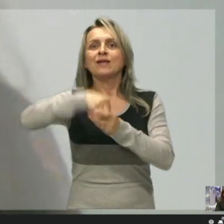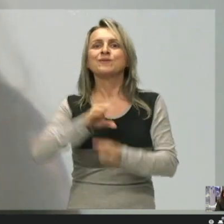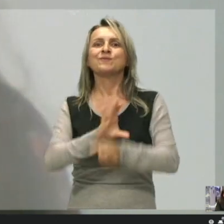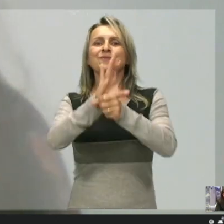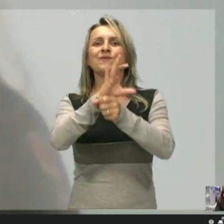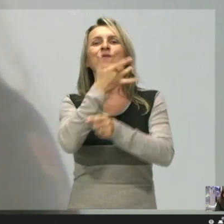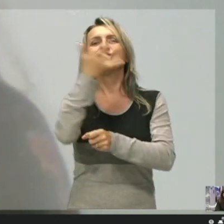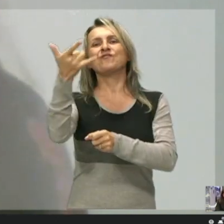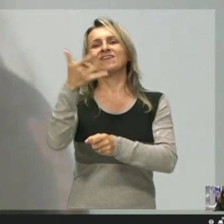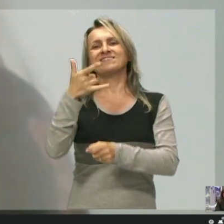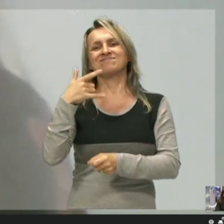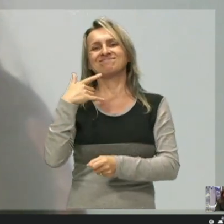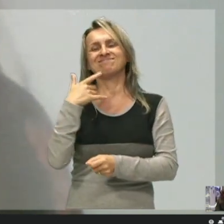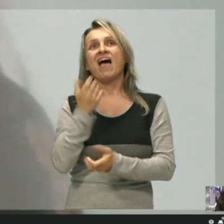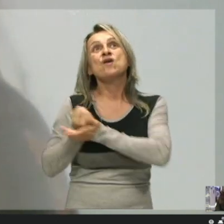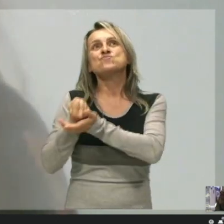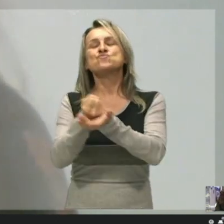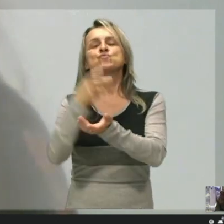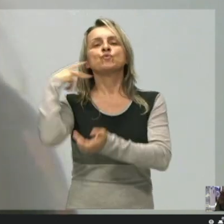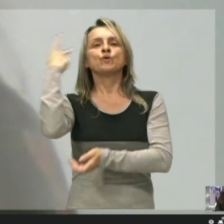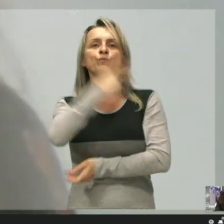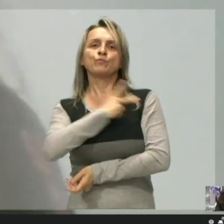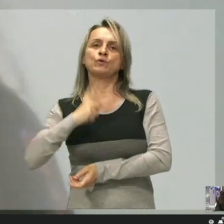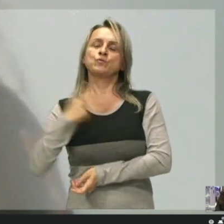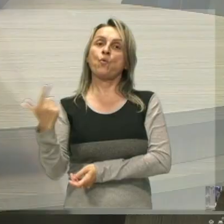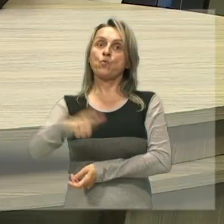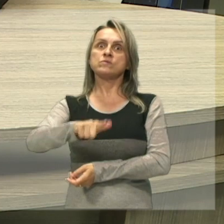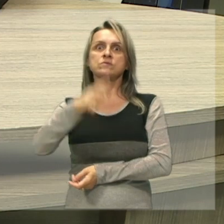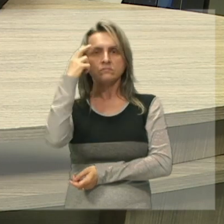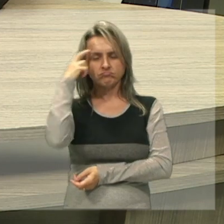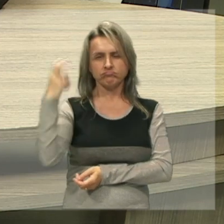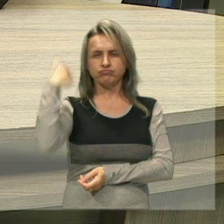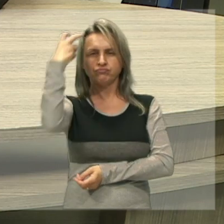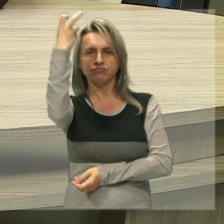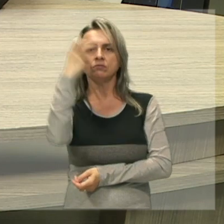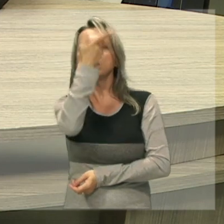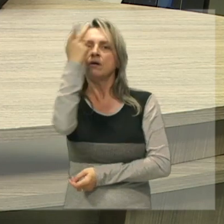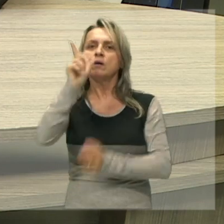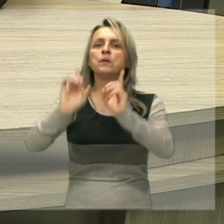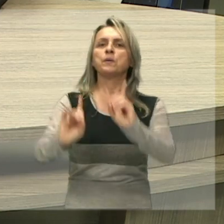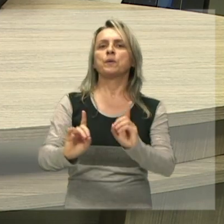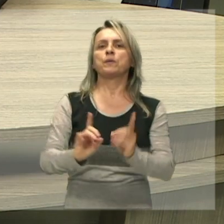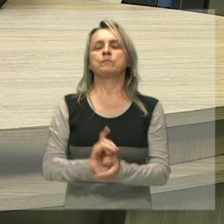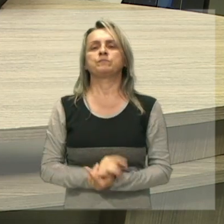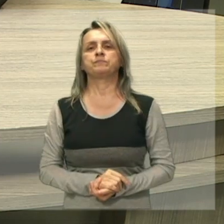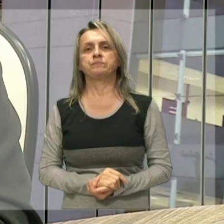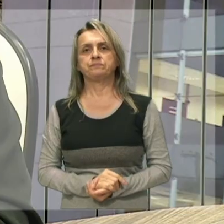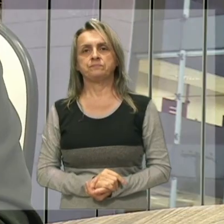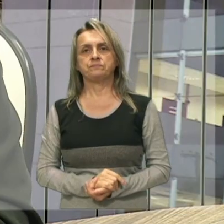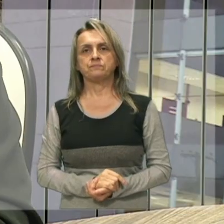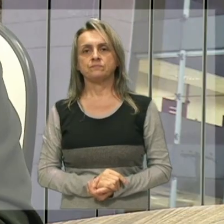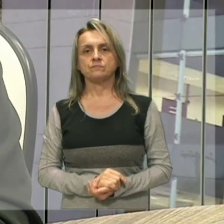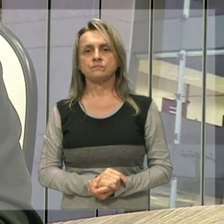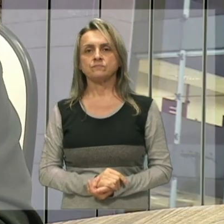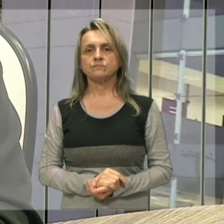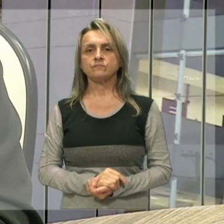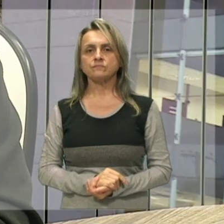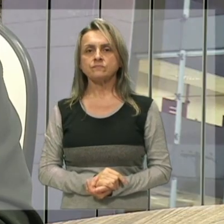políticas públicas sejam eficazes, né, para as pessoas com deficiência. claro que foram muitas lutas,